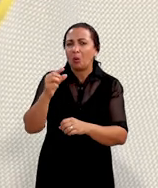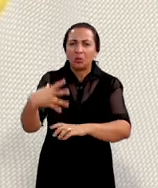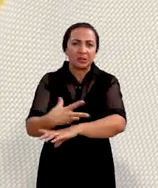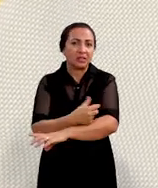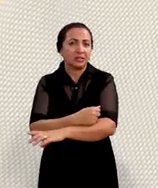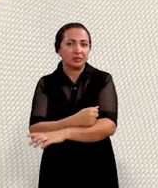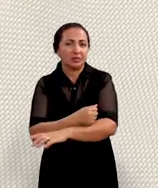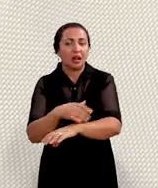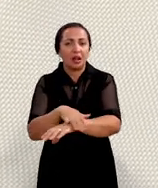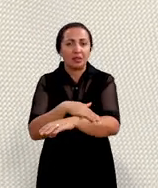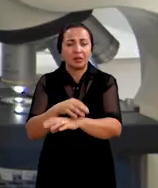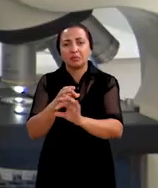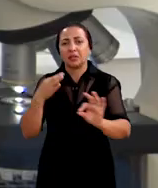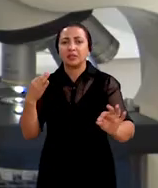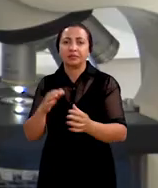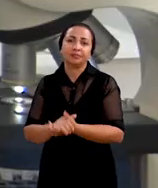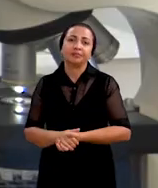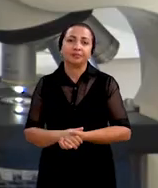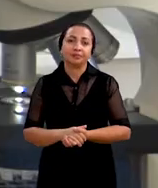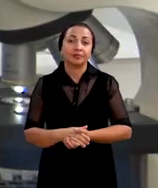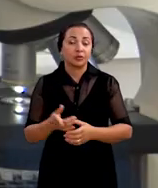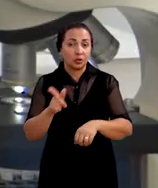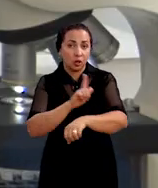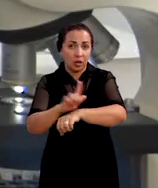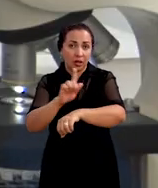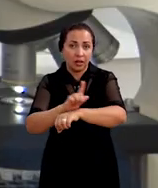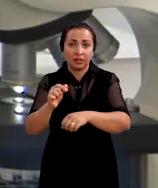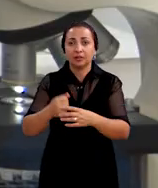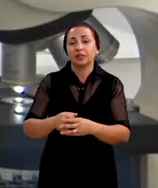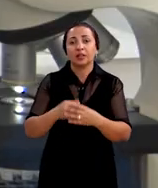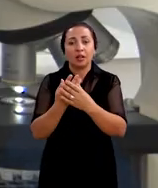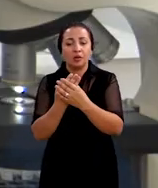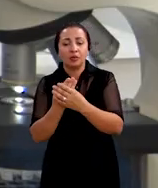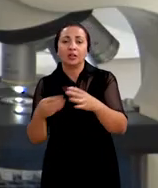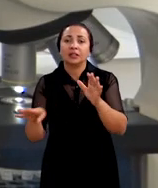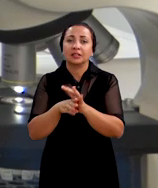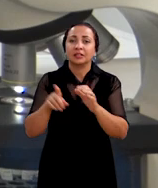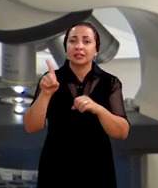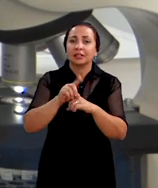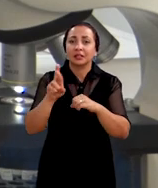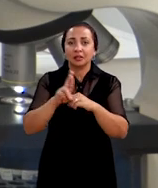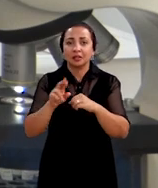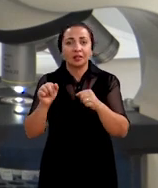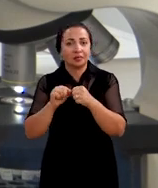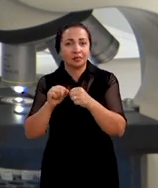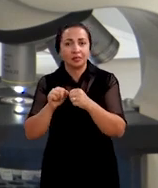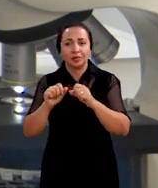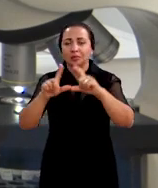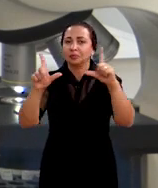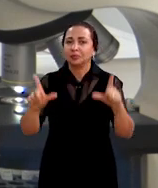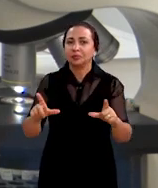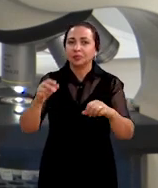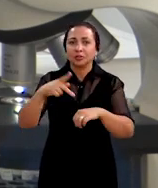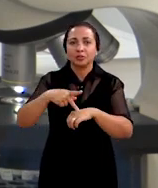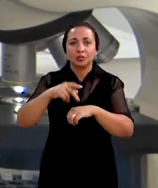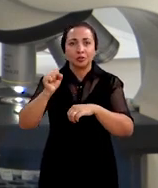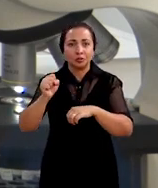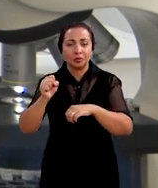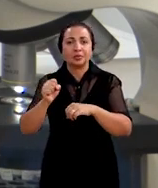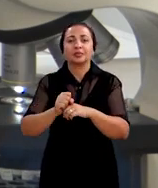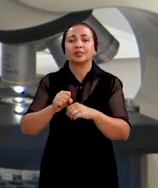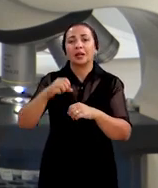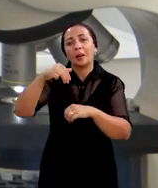menos insensível aos repelentes? Desde a minha graduação em biologia aqui na UFES até o meu doutorado, que é realizado num programa